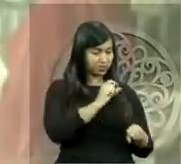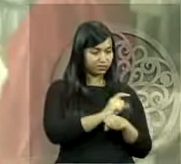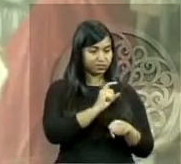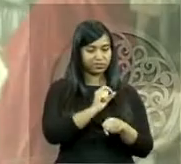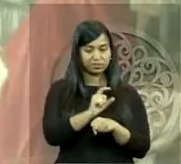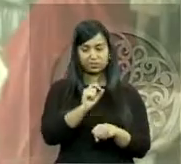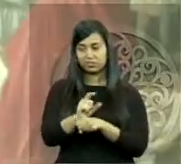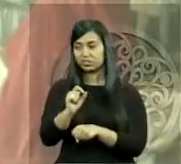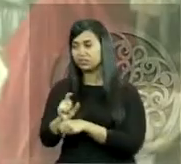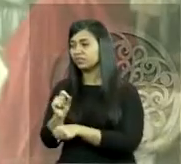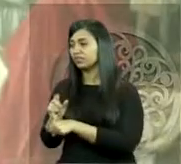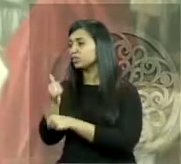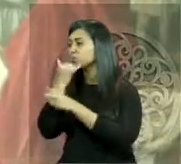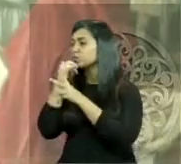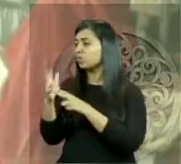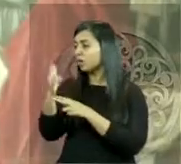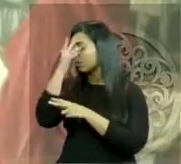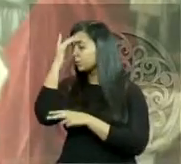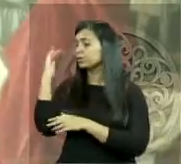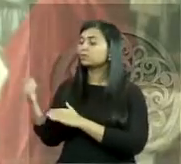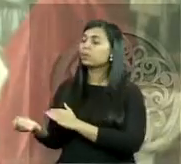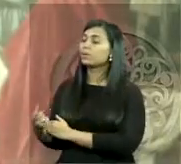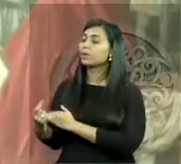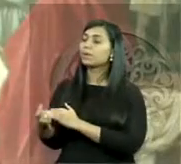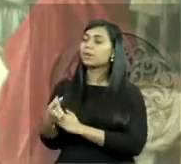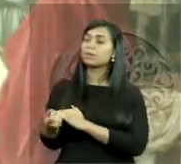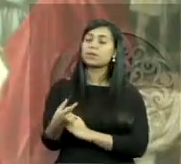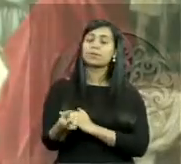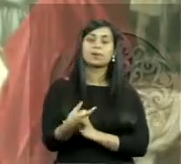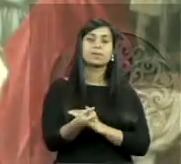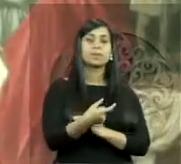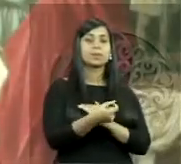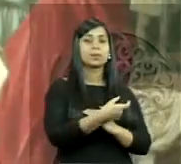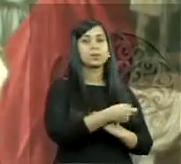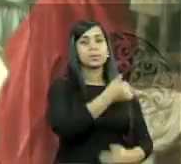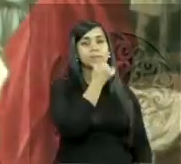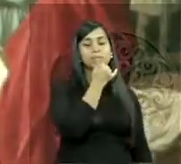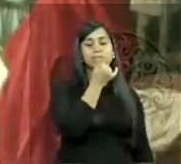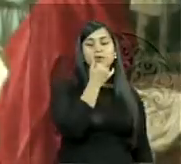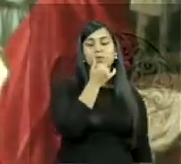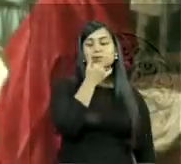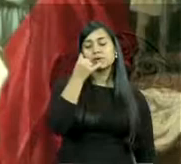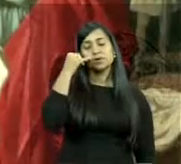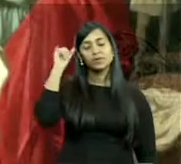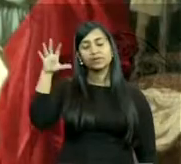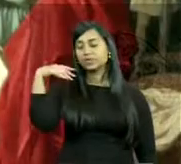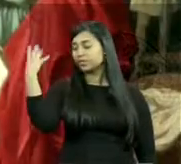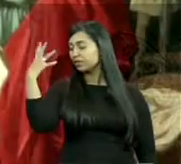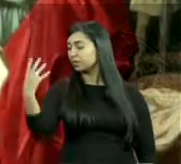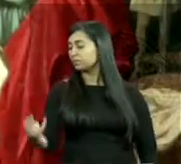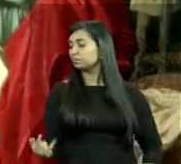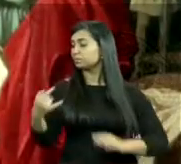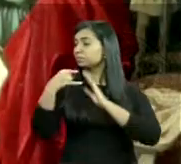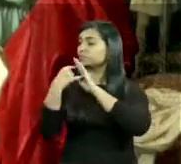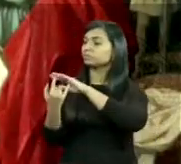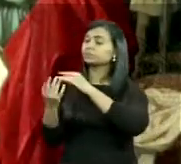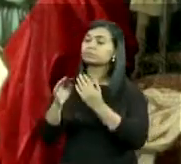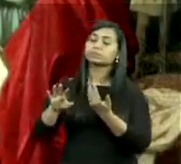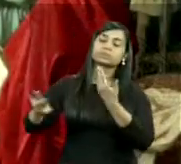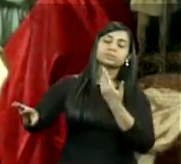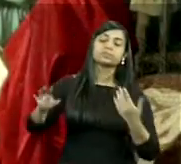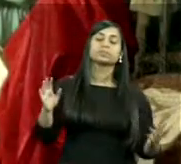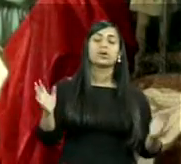hoje. Perdoai as nossas ofensas, assim como nós perdoamos quem nos tem ofendido. E não deixeis cair em